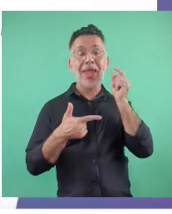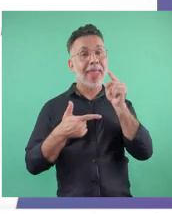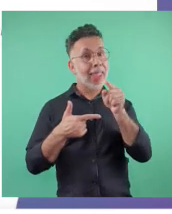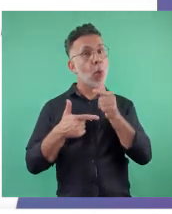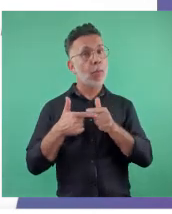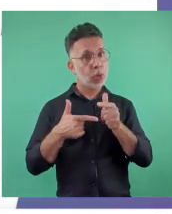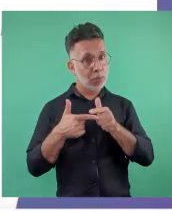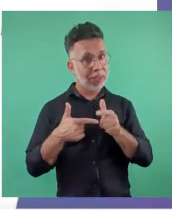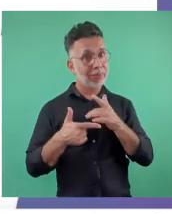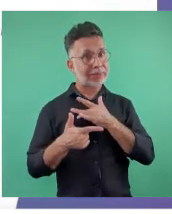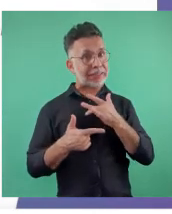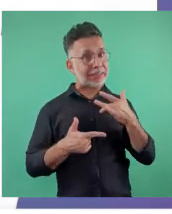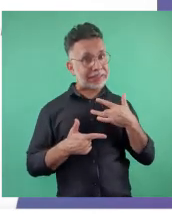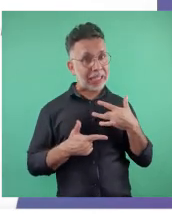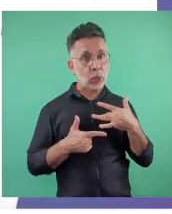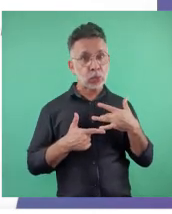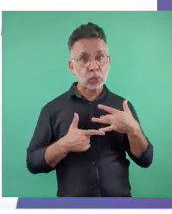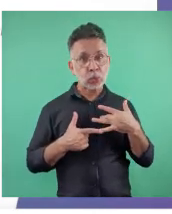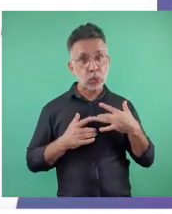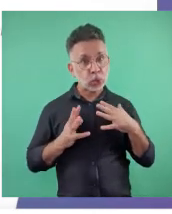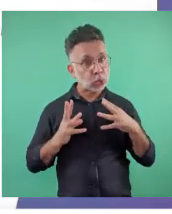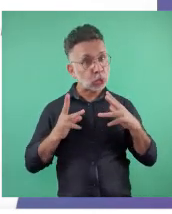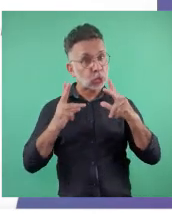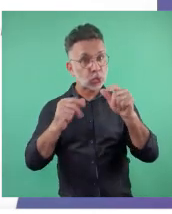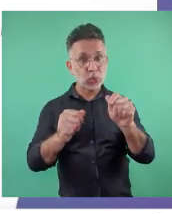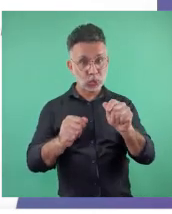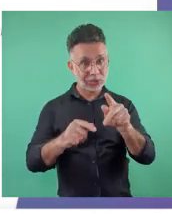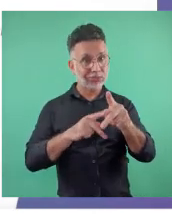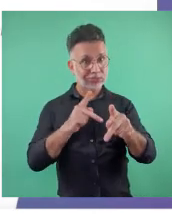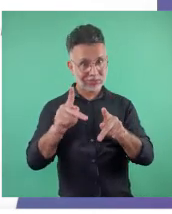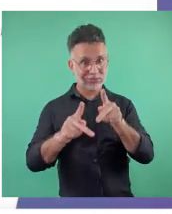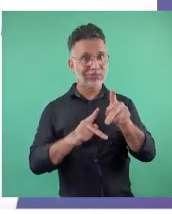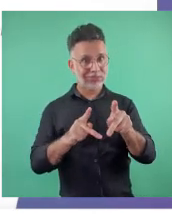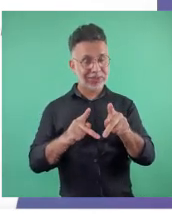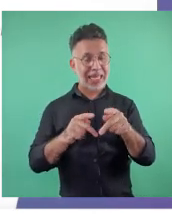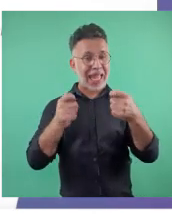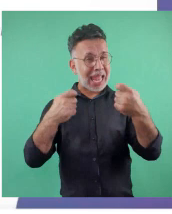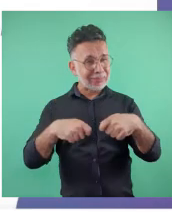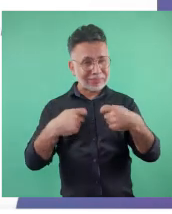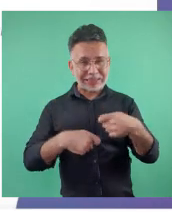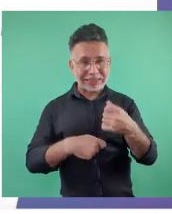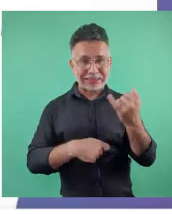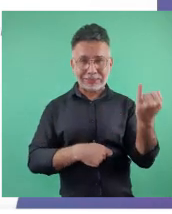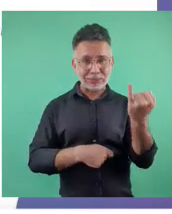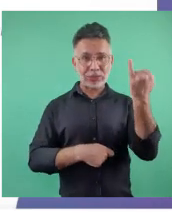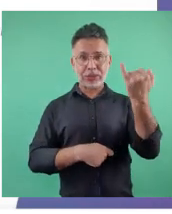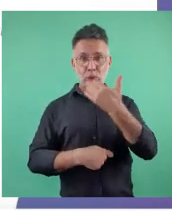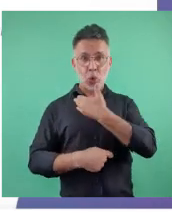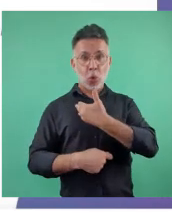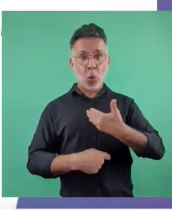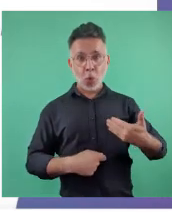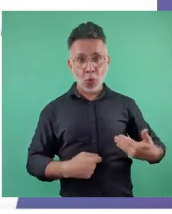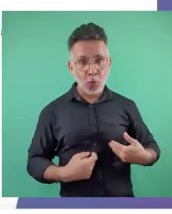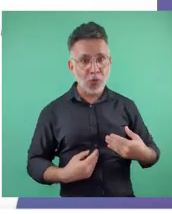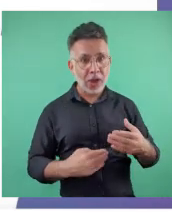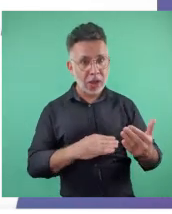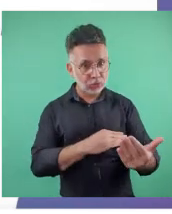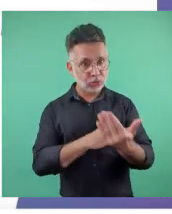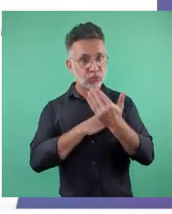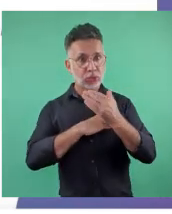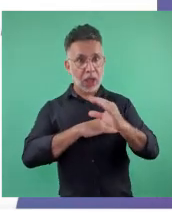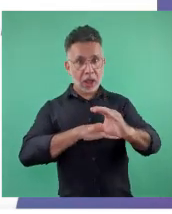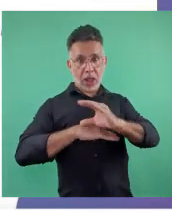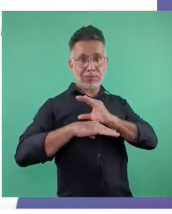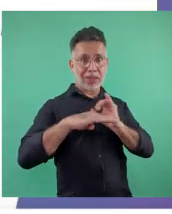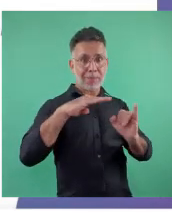reabilitação. A perda auditiva deve ser considerada um problema de saúde pública, é muito